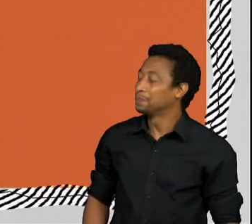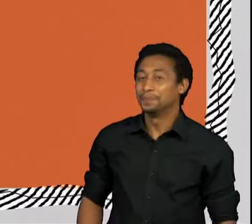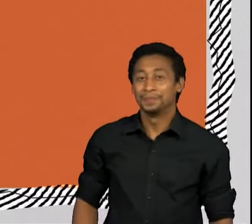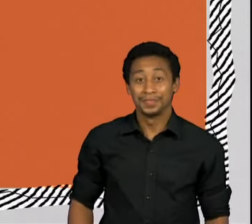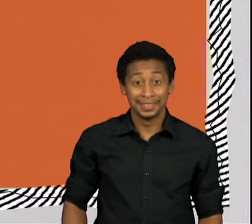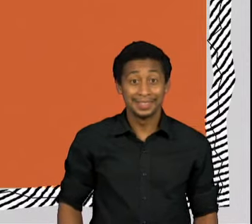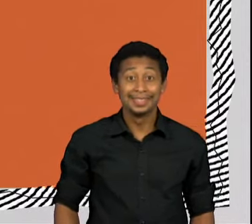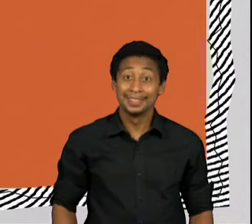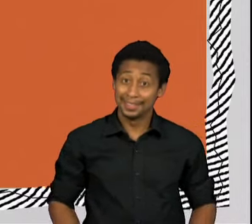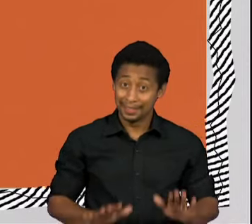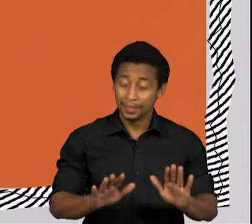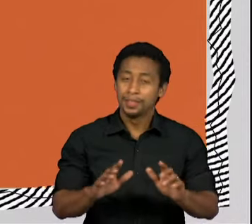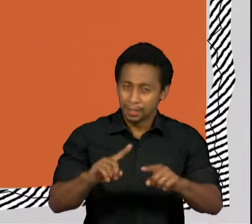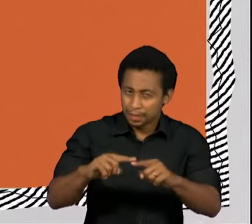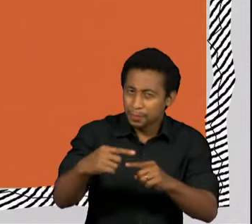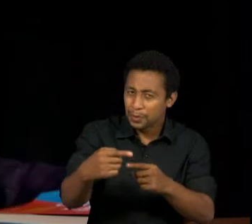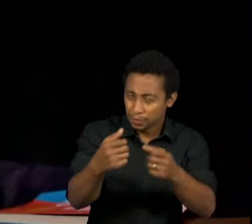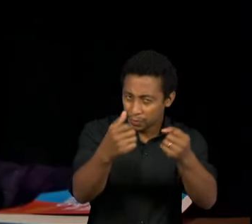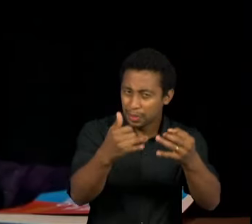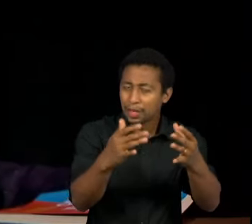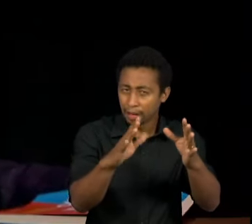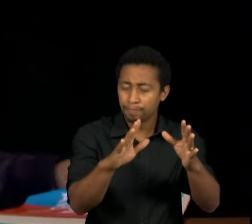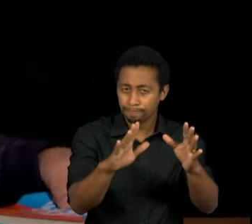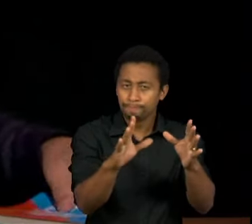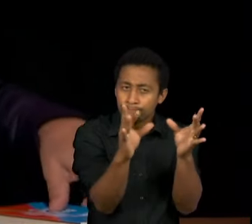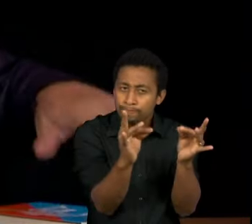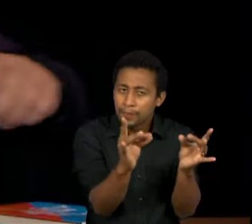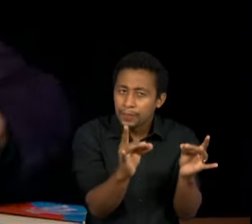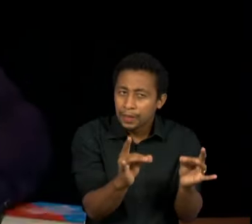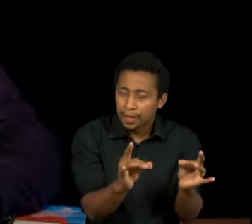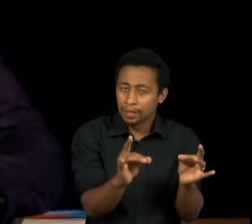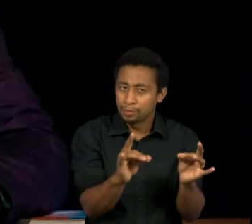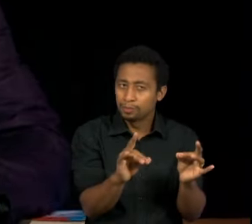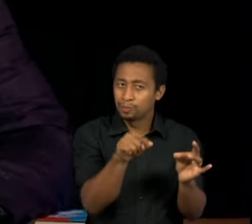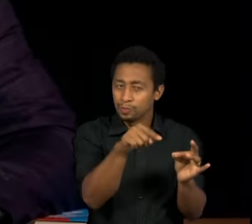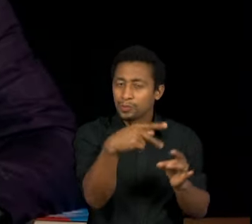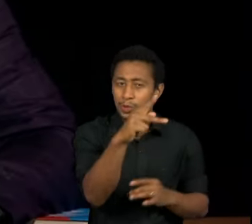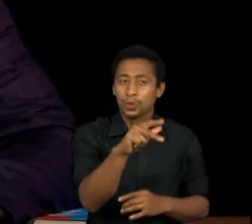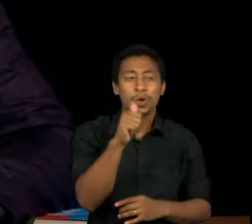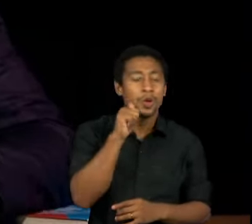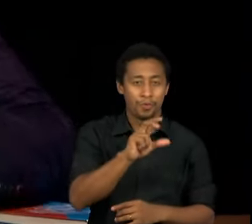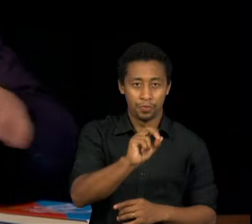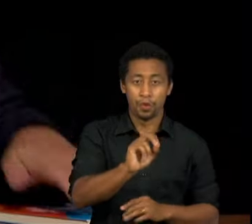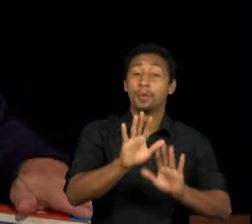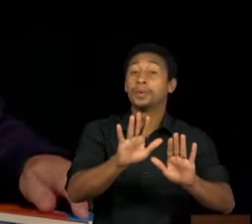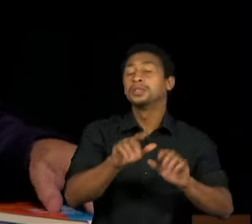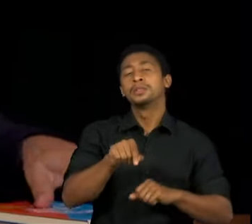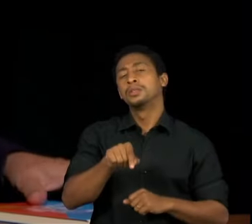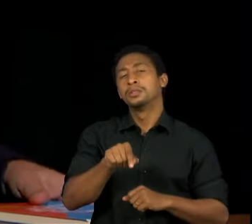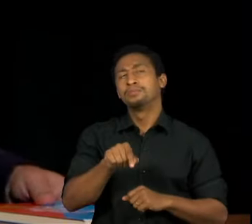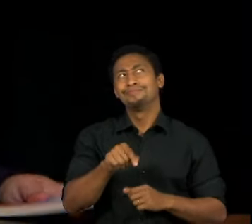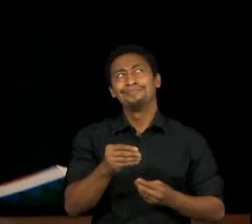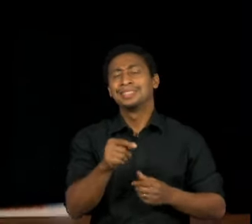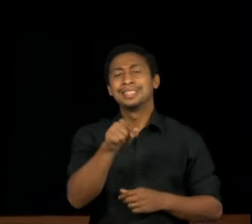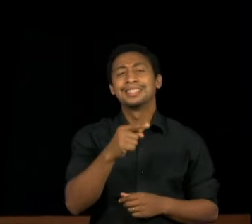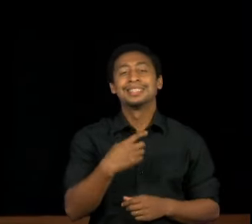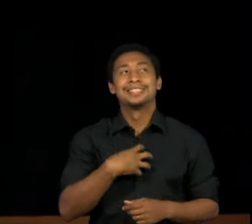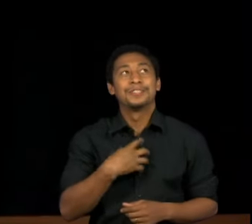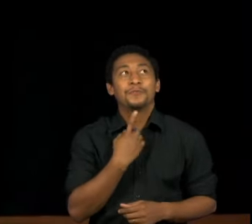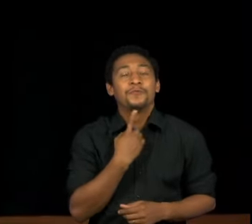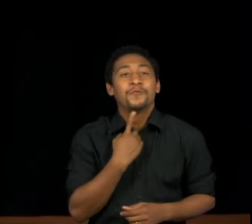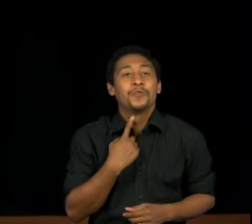isso eu quero falar disso daqui a pouquinho sabe porque de Jamila e não das vezes vontade assim de eu